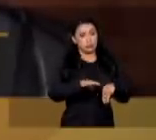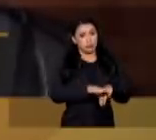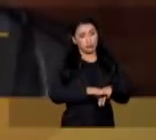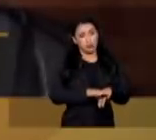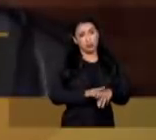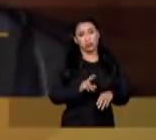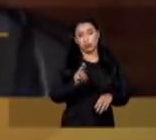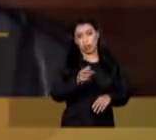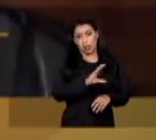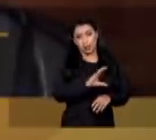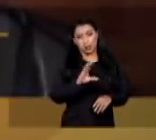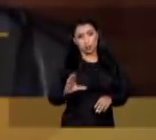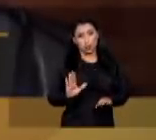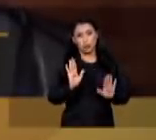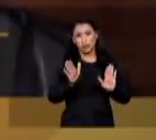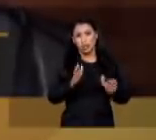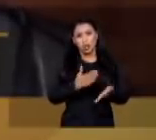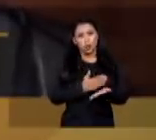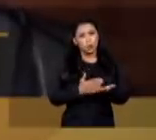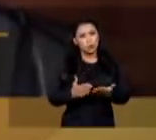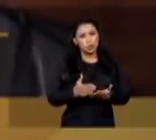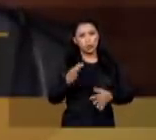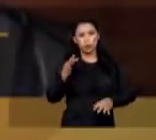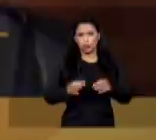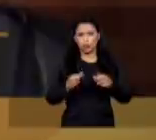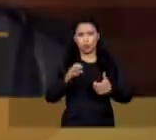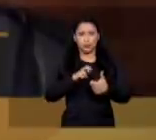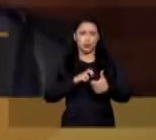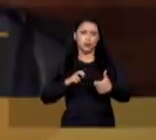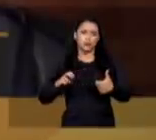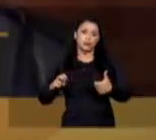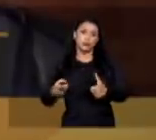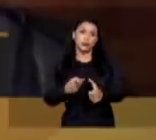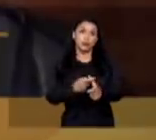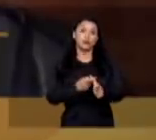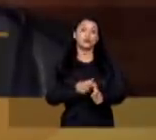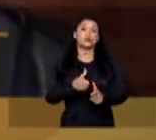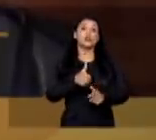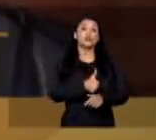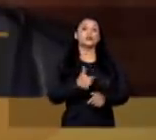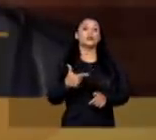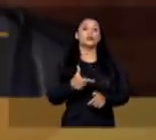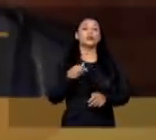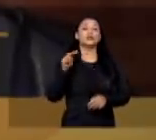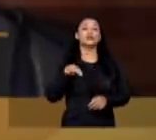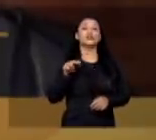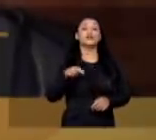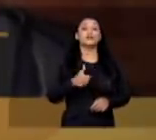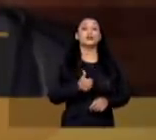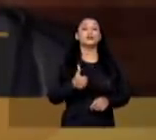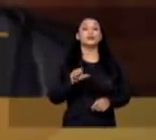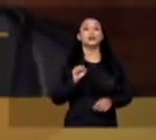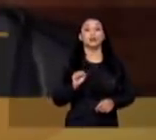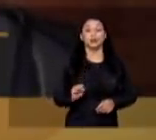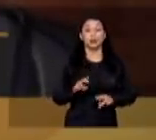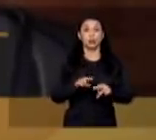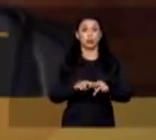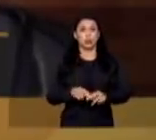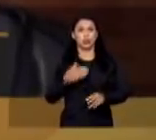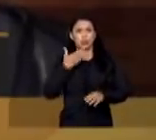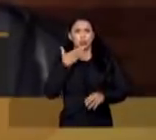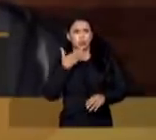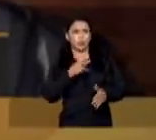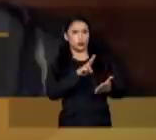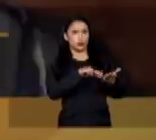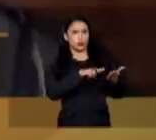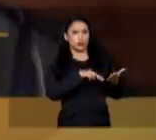Nada obstante, já iniciado o julgamento colegiado, suspenso em 12 de novembro de 2018, em razão de pedido